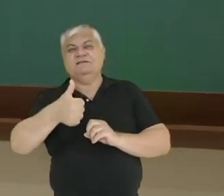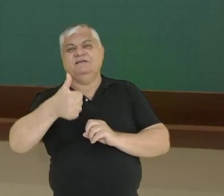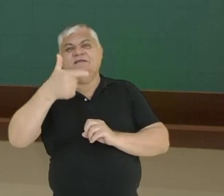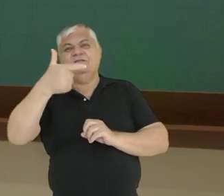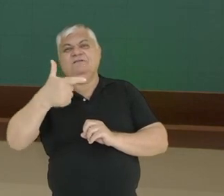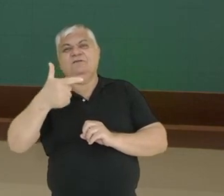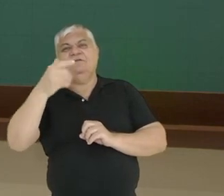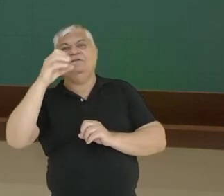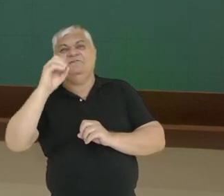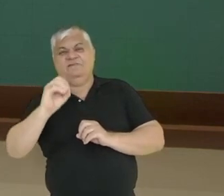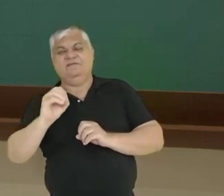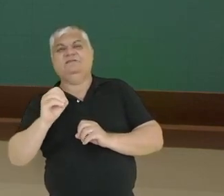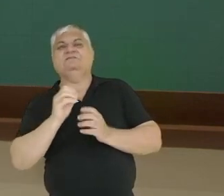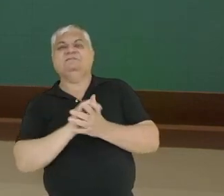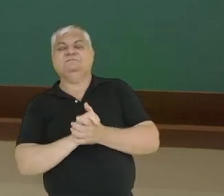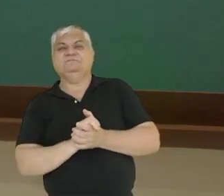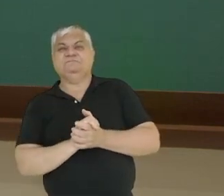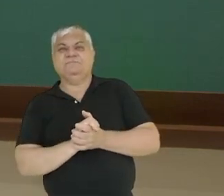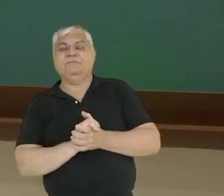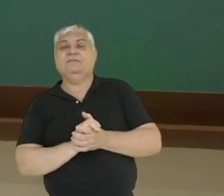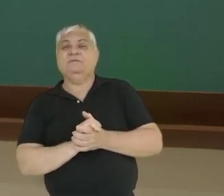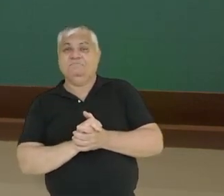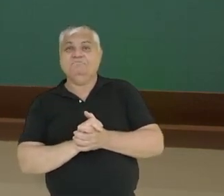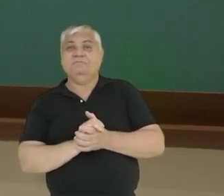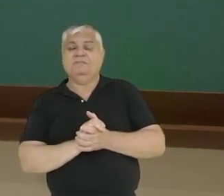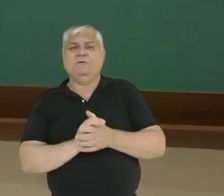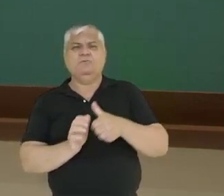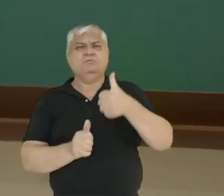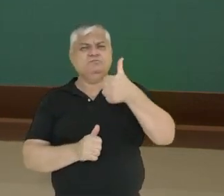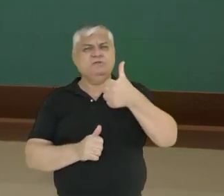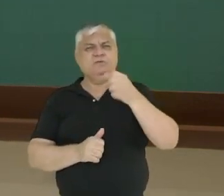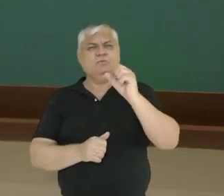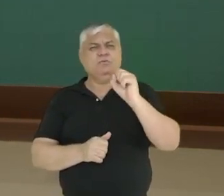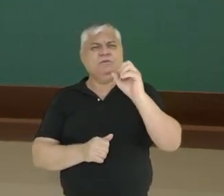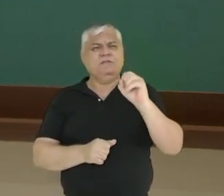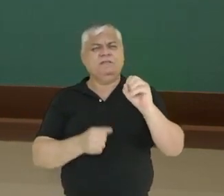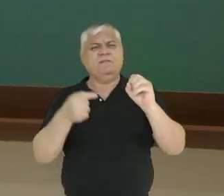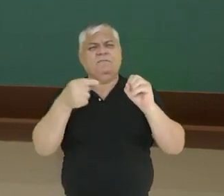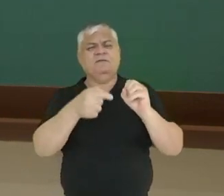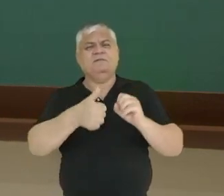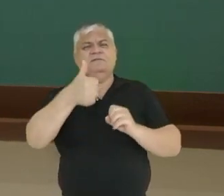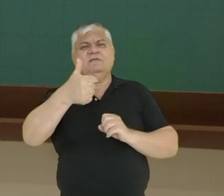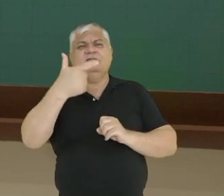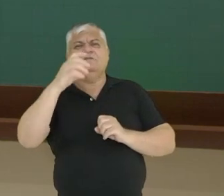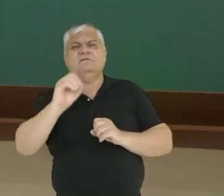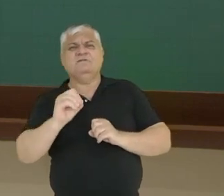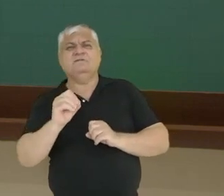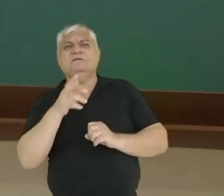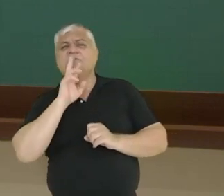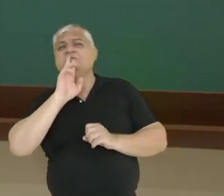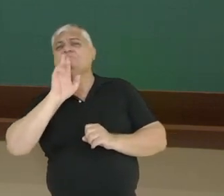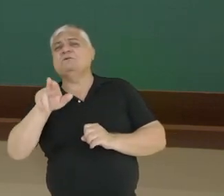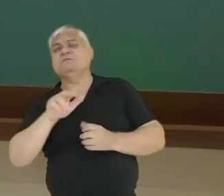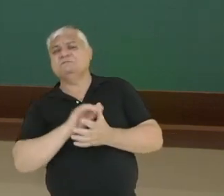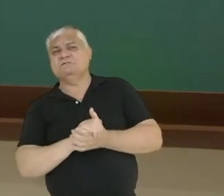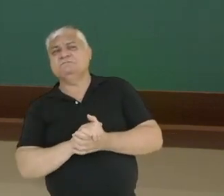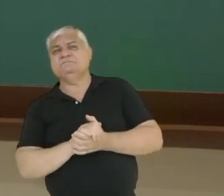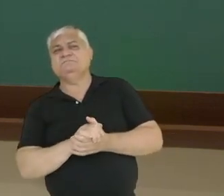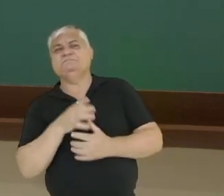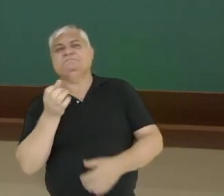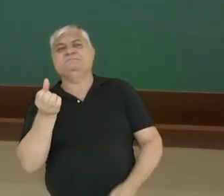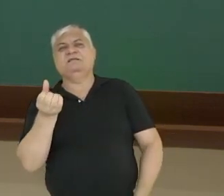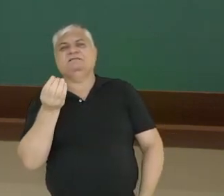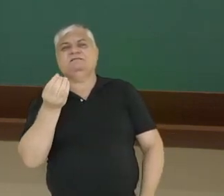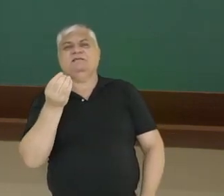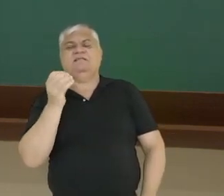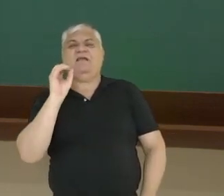eu subtraio. Então, eu faço 180 graus menos 120 graus. Quanto que vai dar isso?